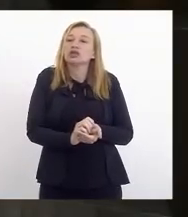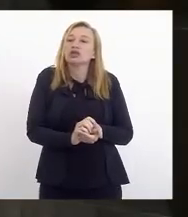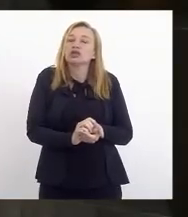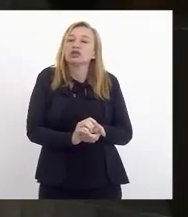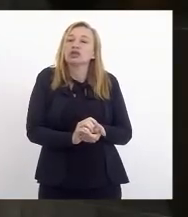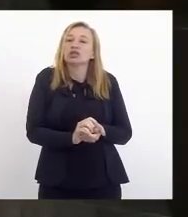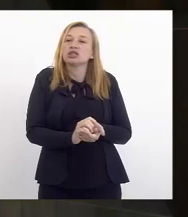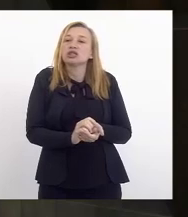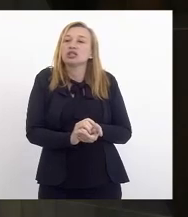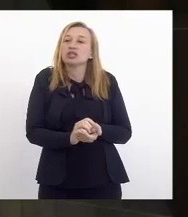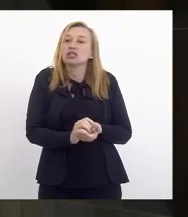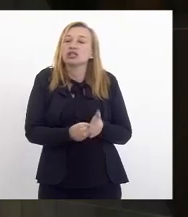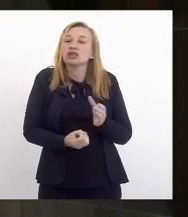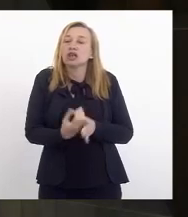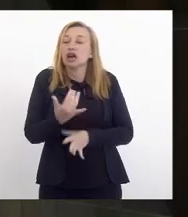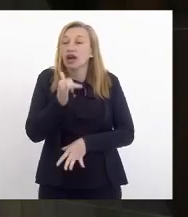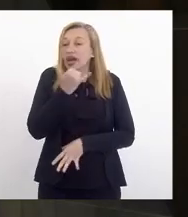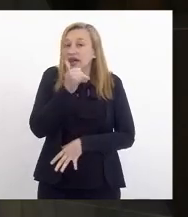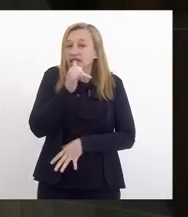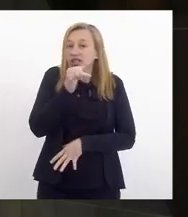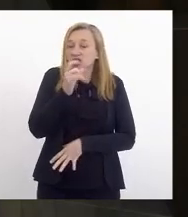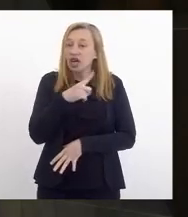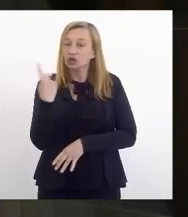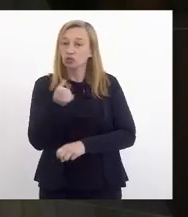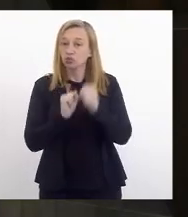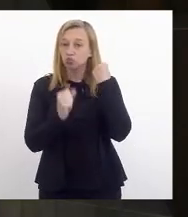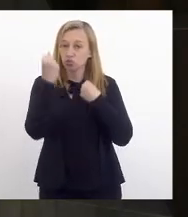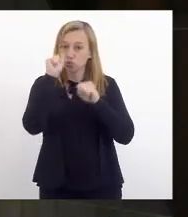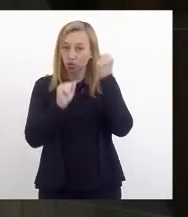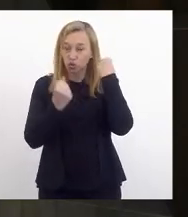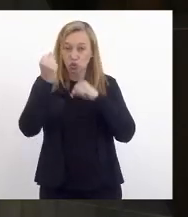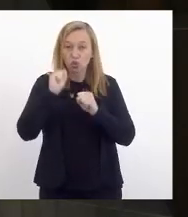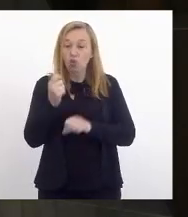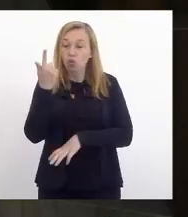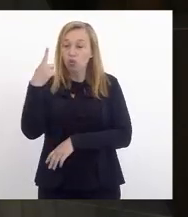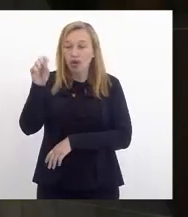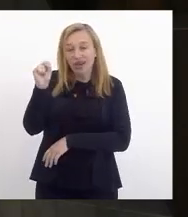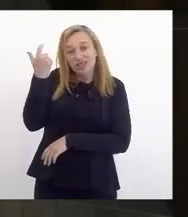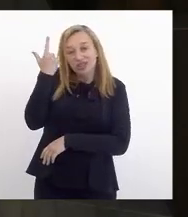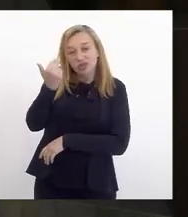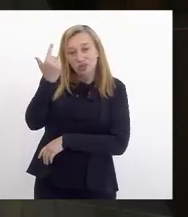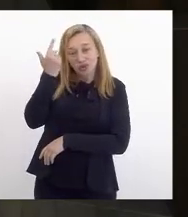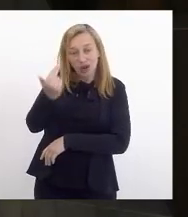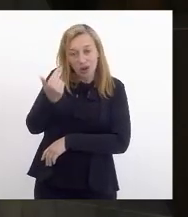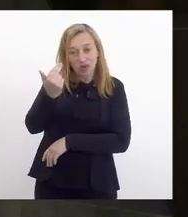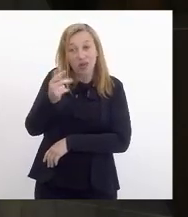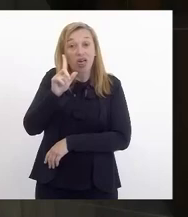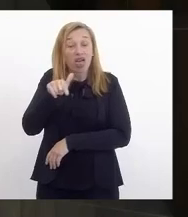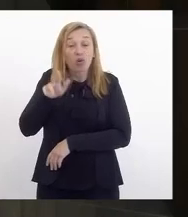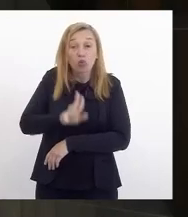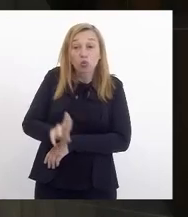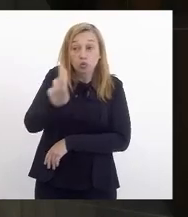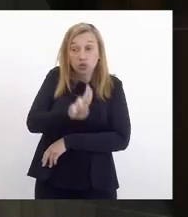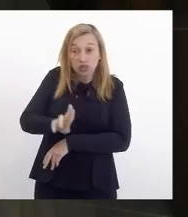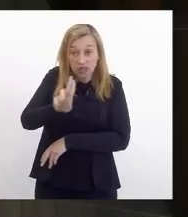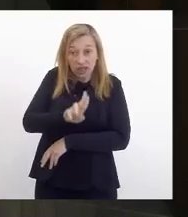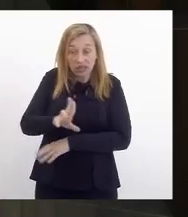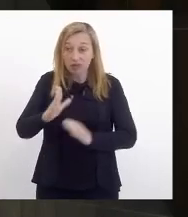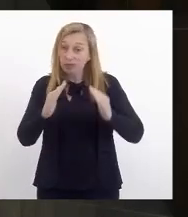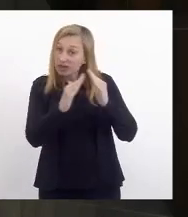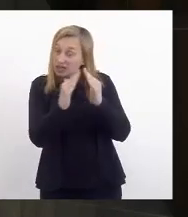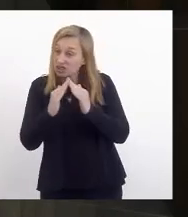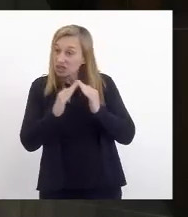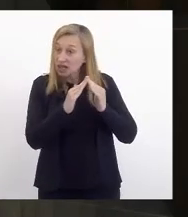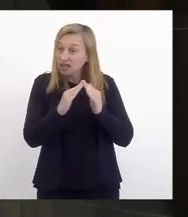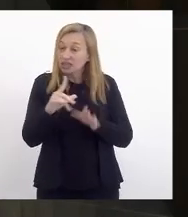energia à nossa indústria. O gás natural é utilizado pelas casas que têm